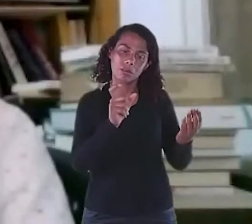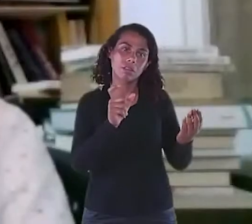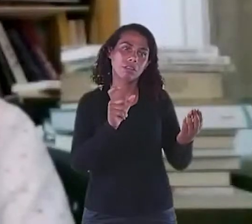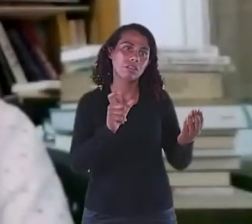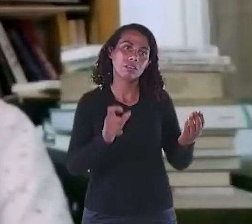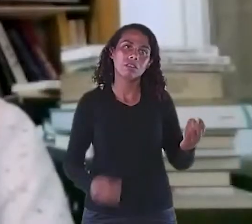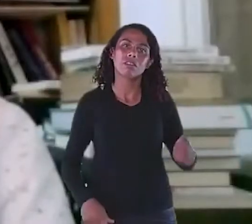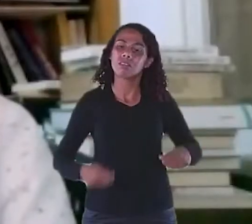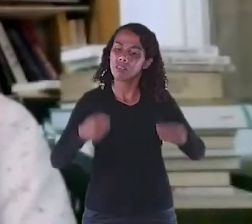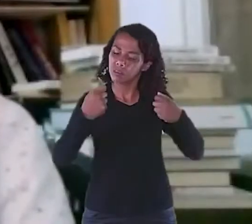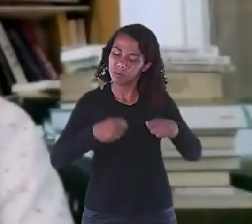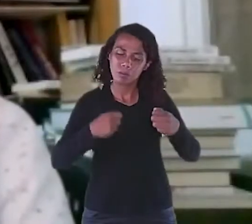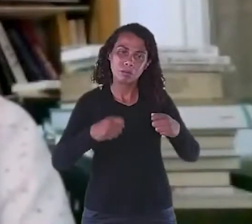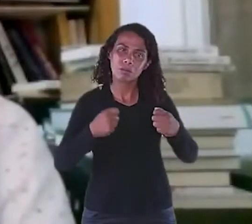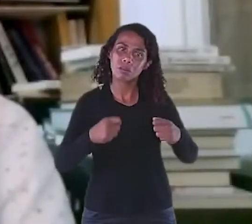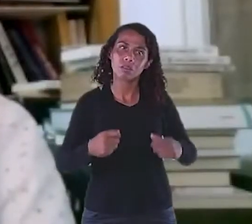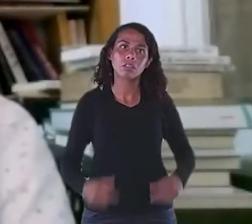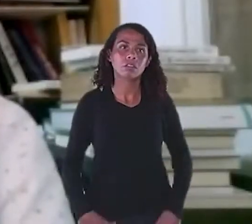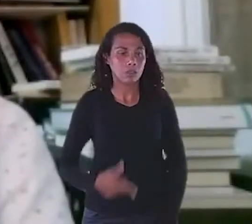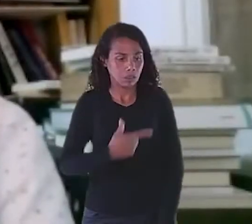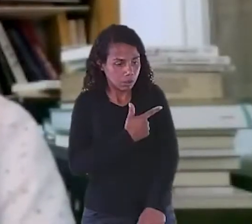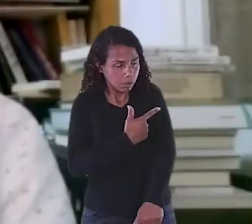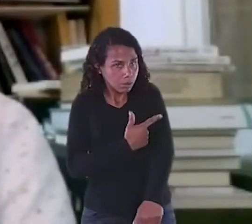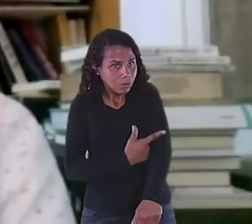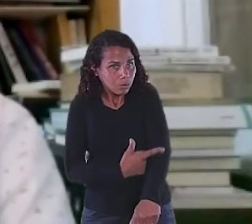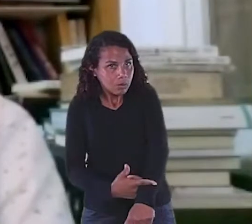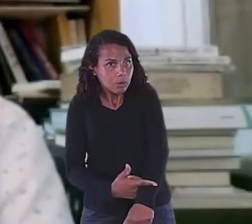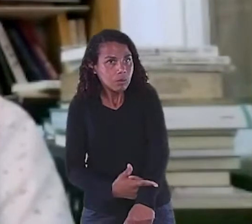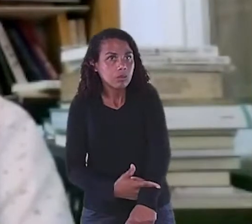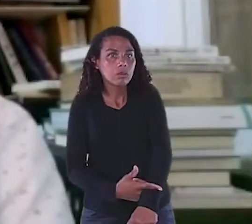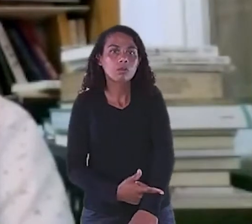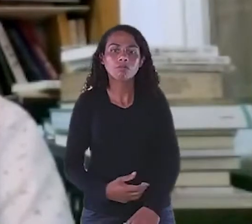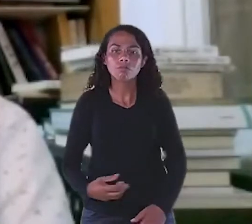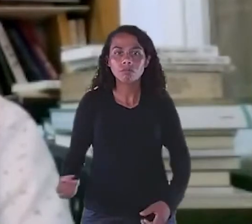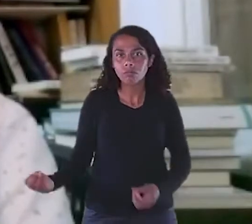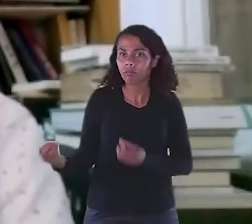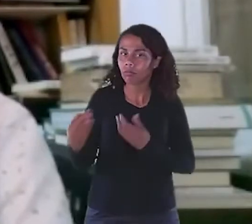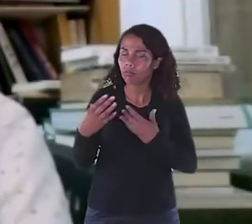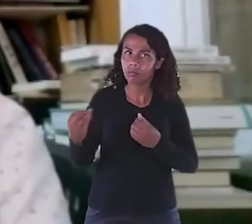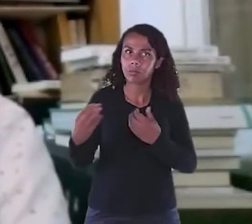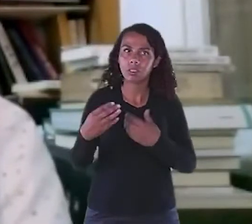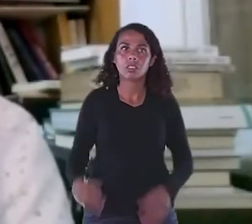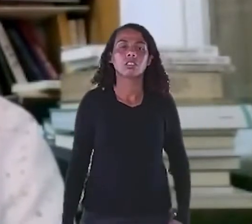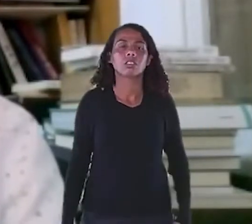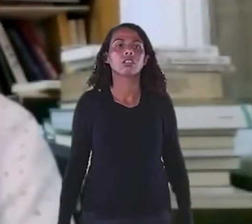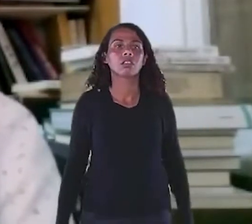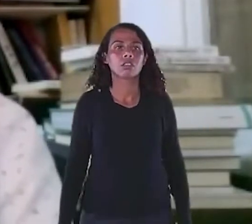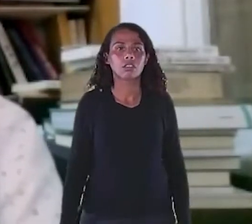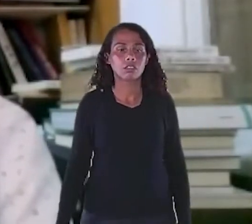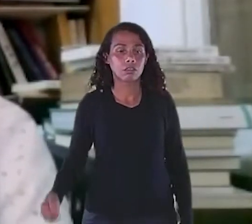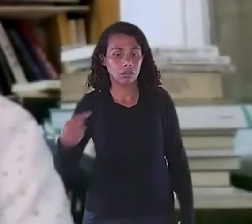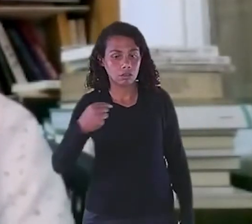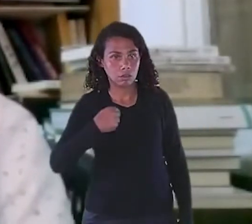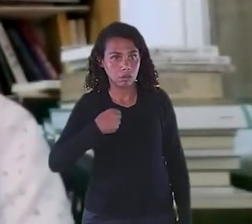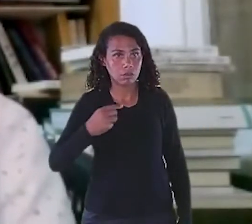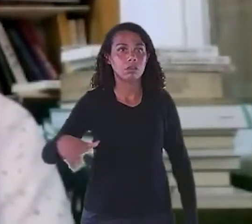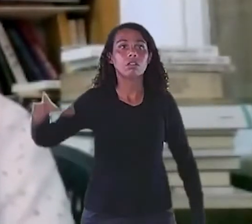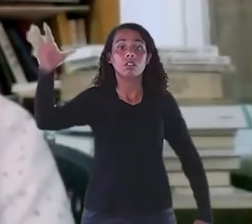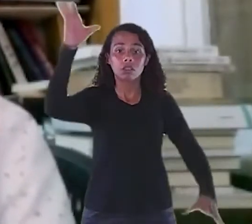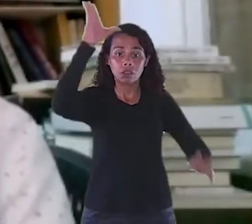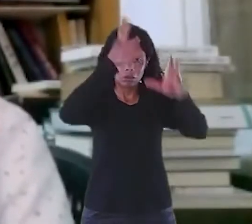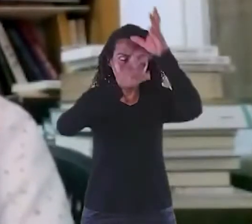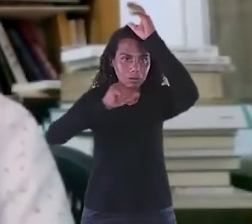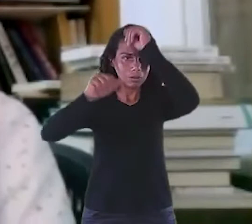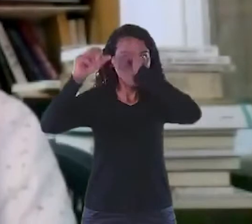coisa do tem necessidade, eu adotei nas redações por onde eu passei, não para uso dos outros, mas como eu fazia, acabou pegando um